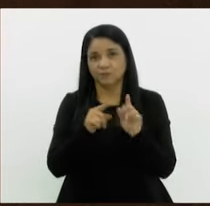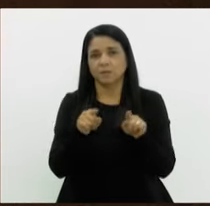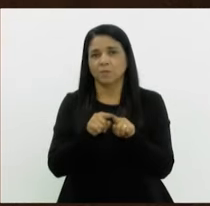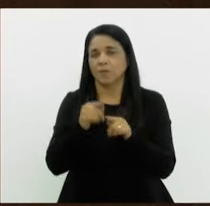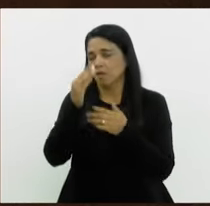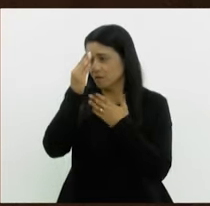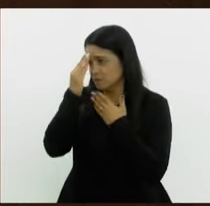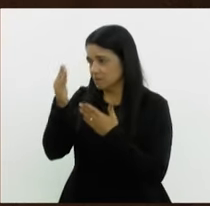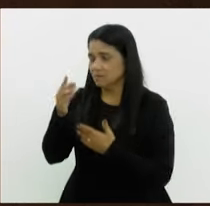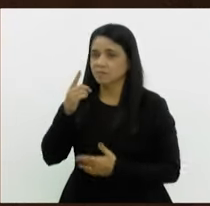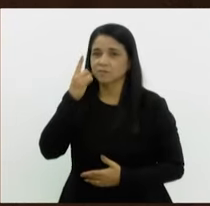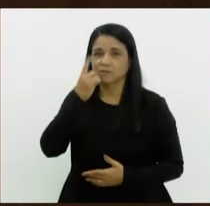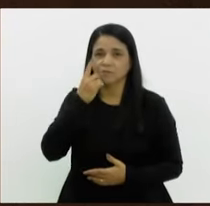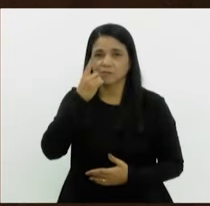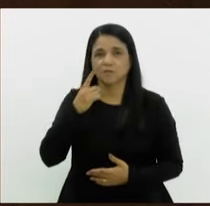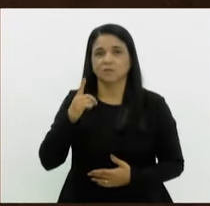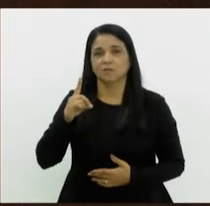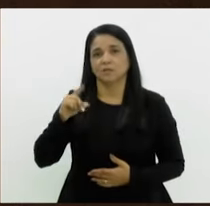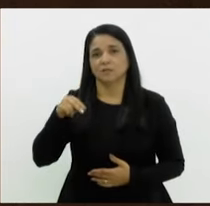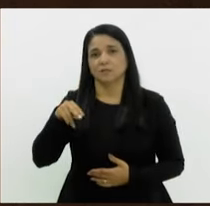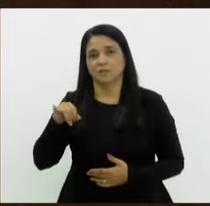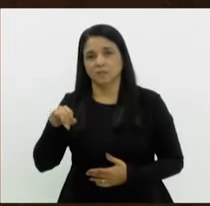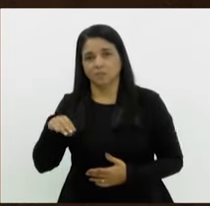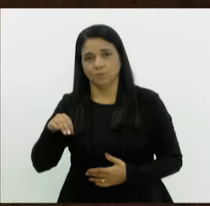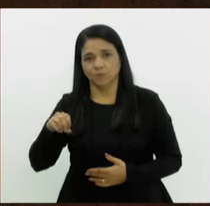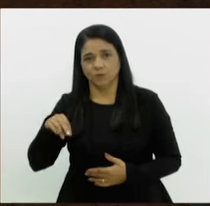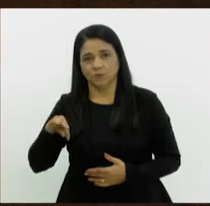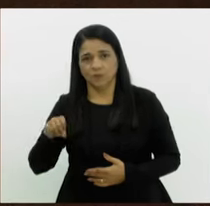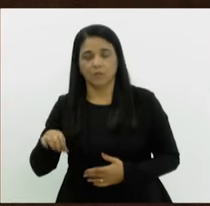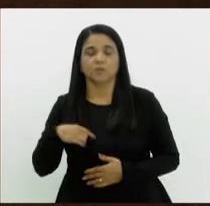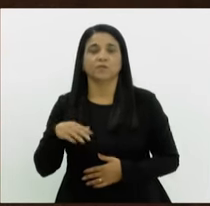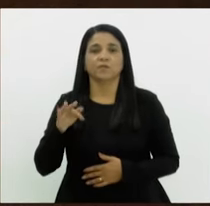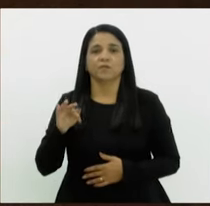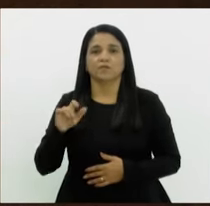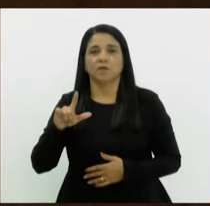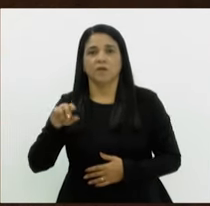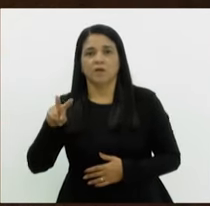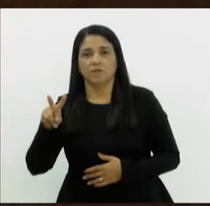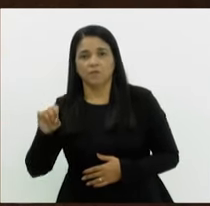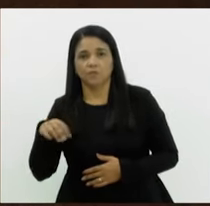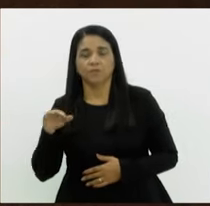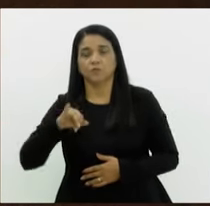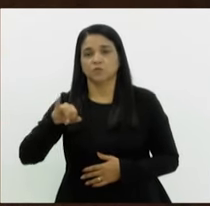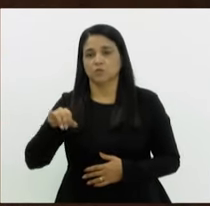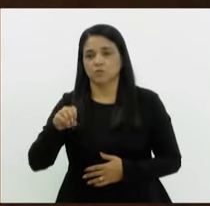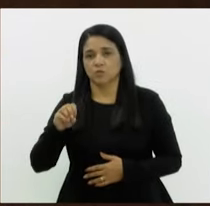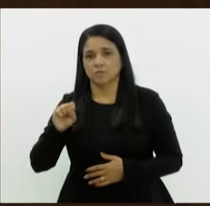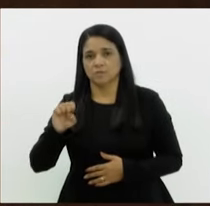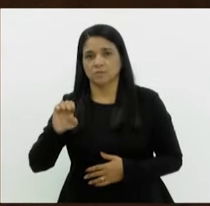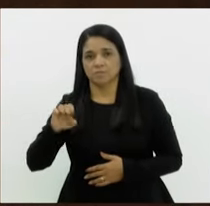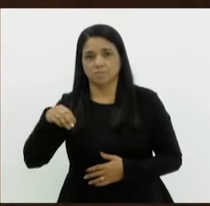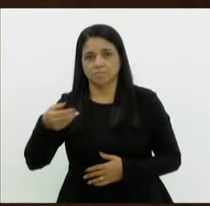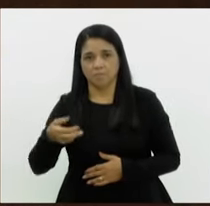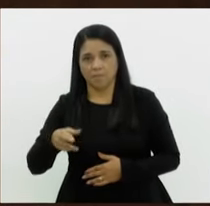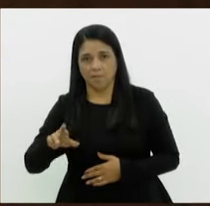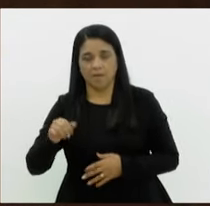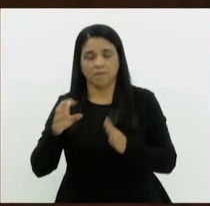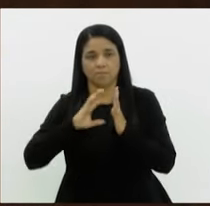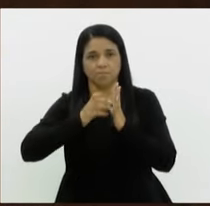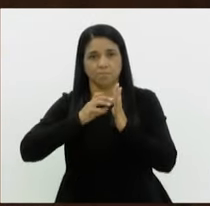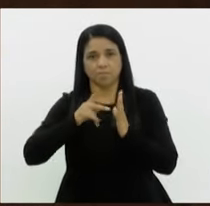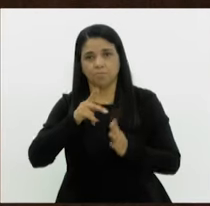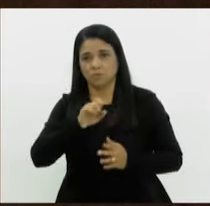colegas deputados Dani Monteiro, Flávio Serafini, professor Josemar, da bancada do PSOL, assim como